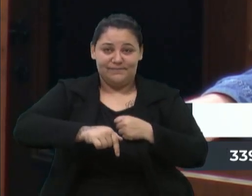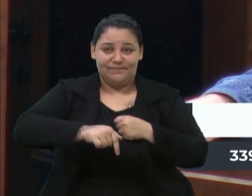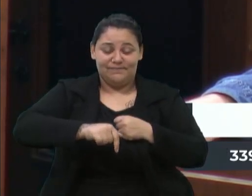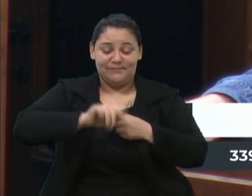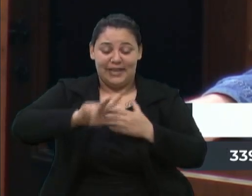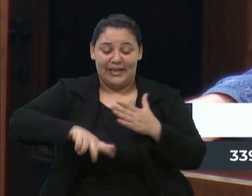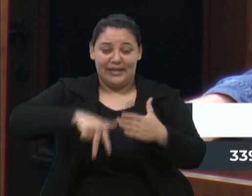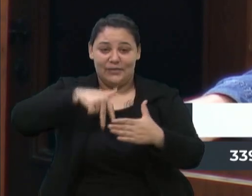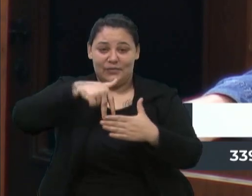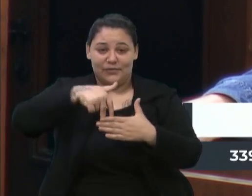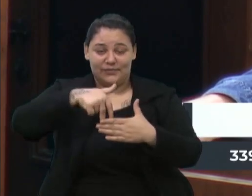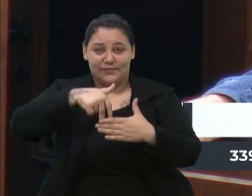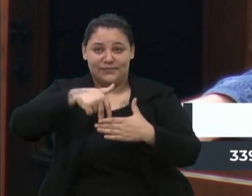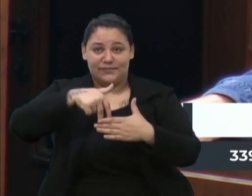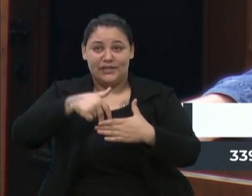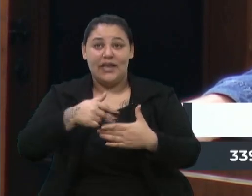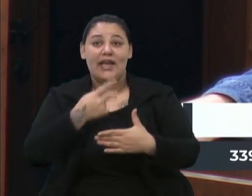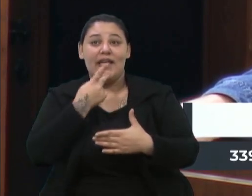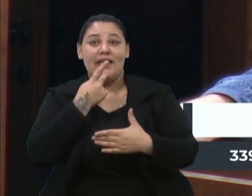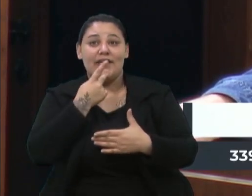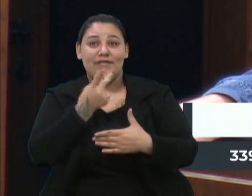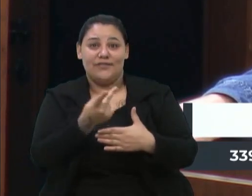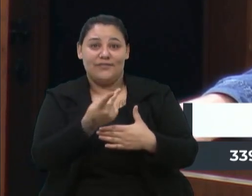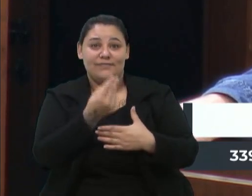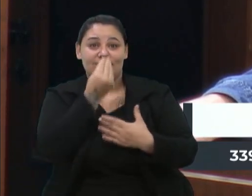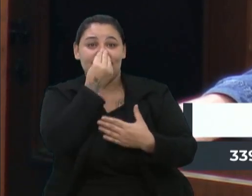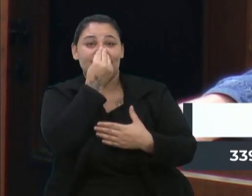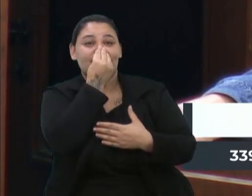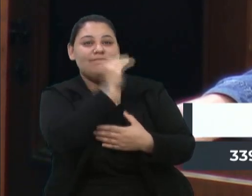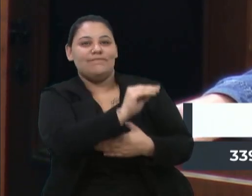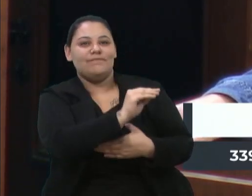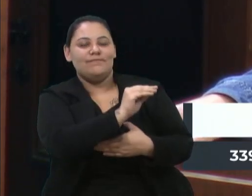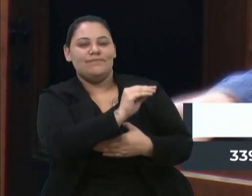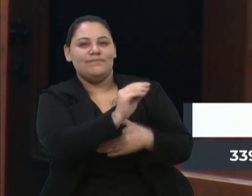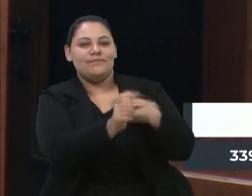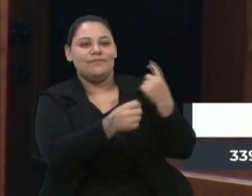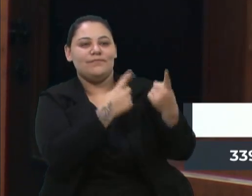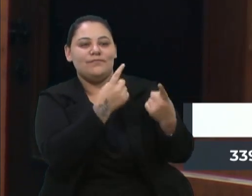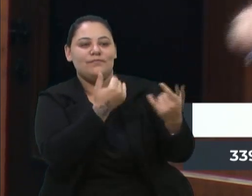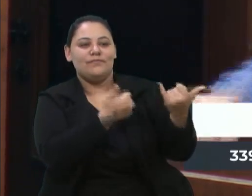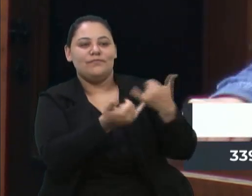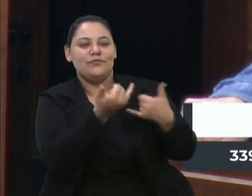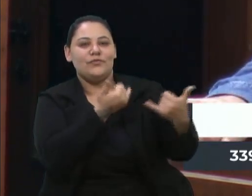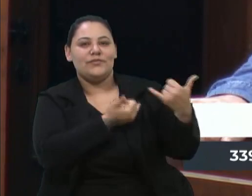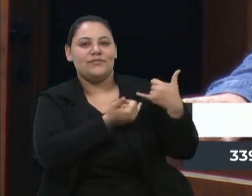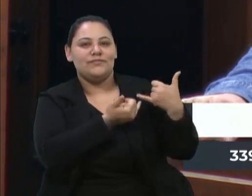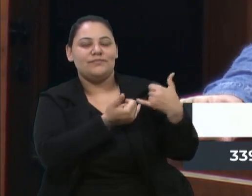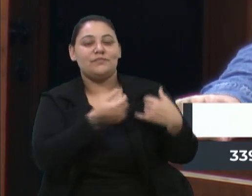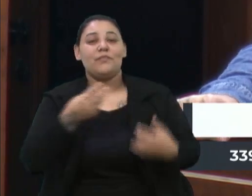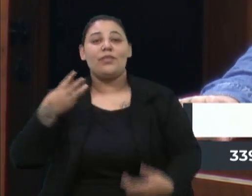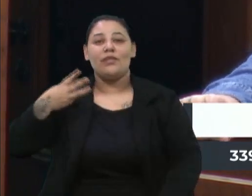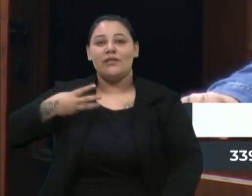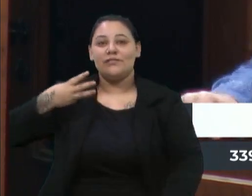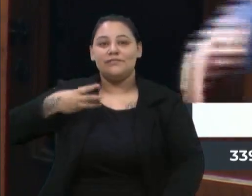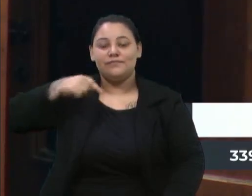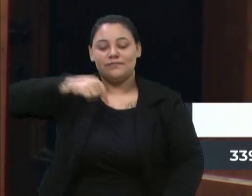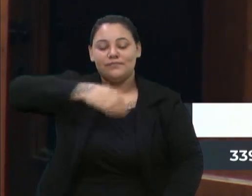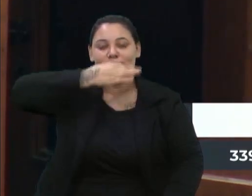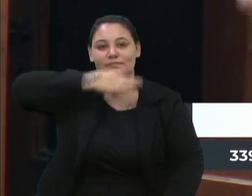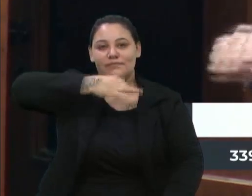Tribuna e que desconsideram isso três Caxias do Sul